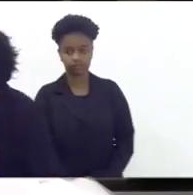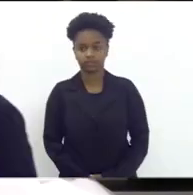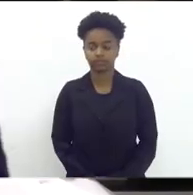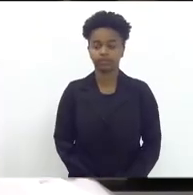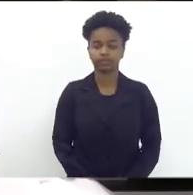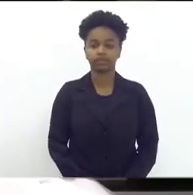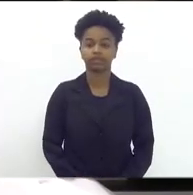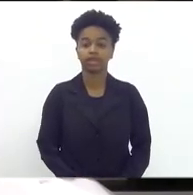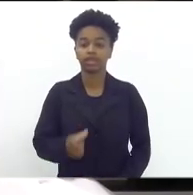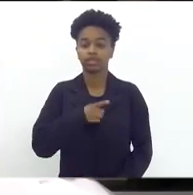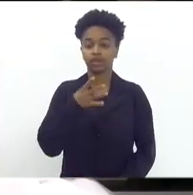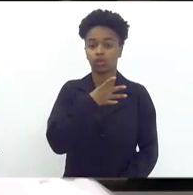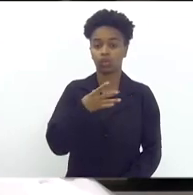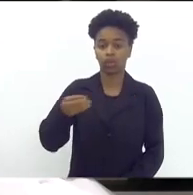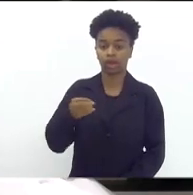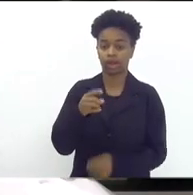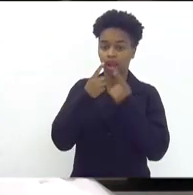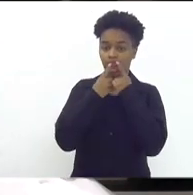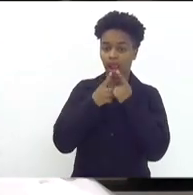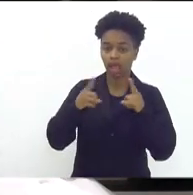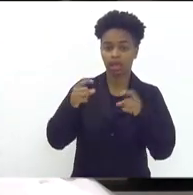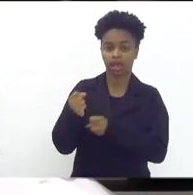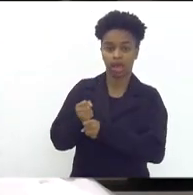400 reclamações anuais